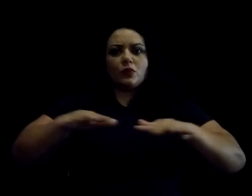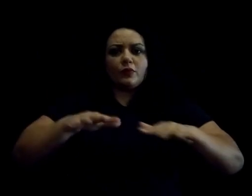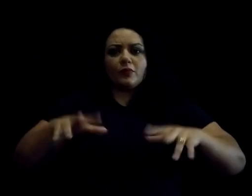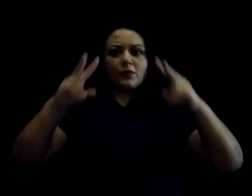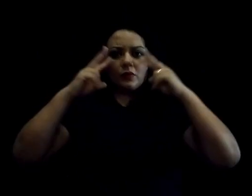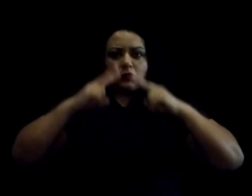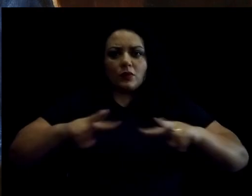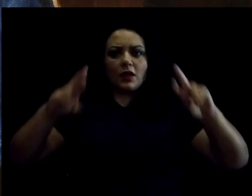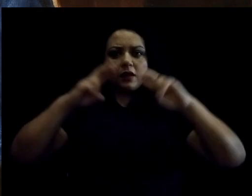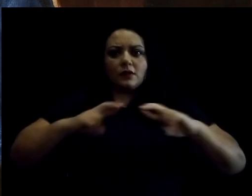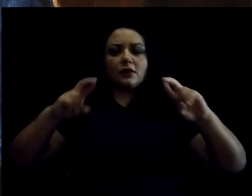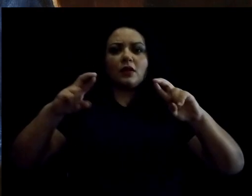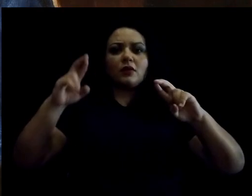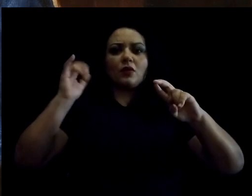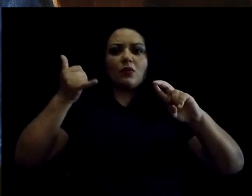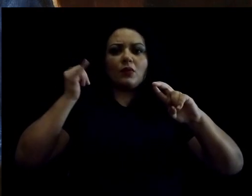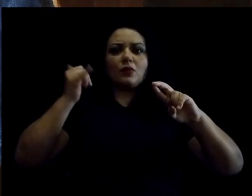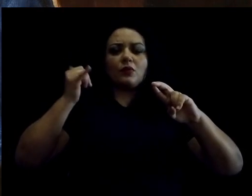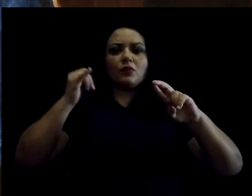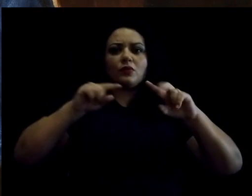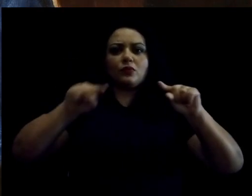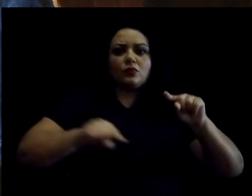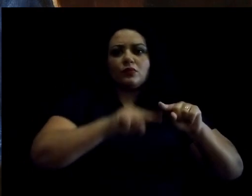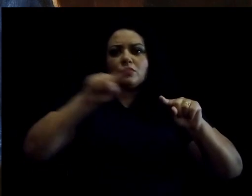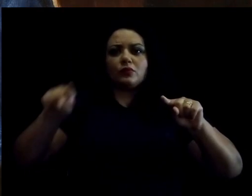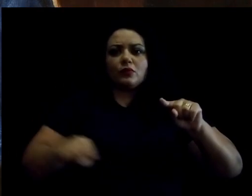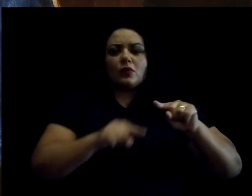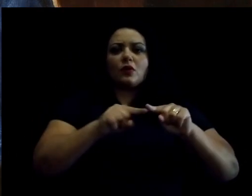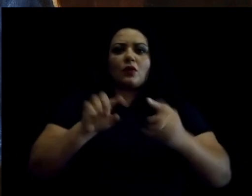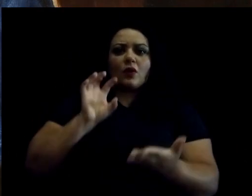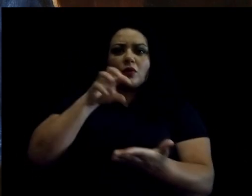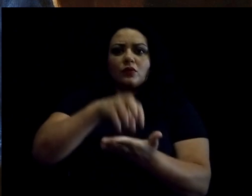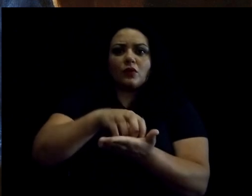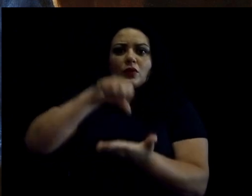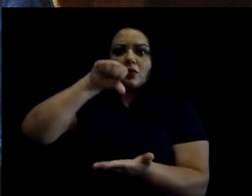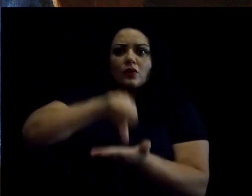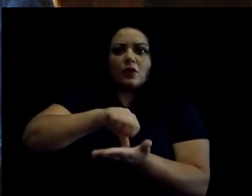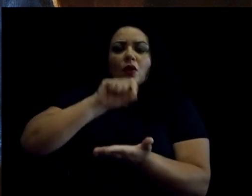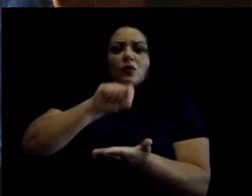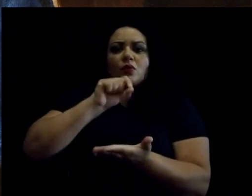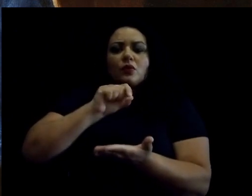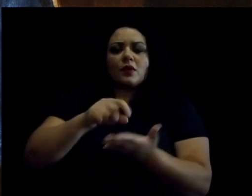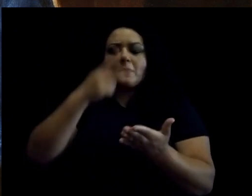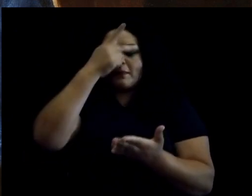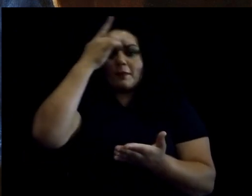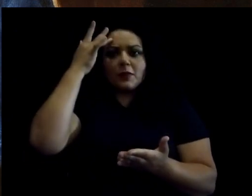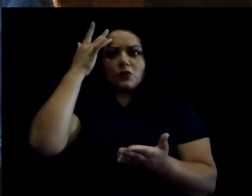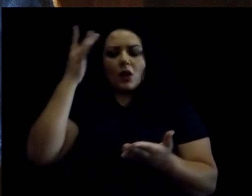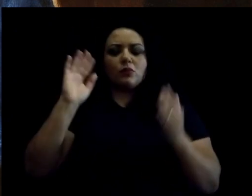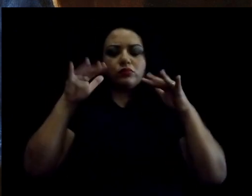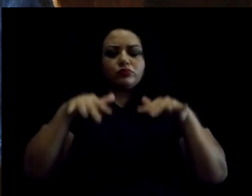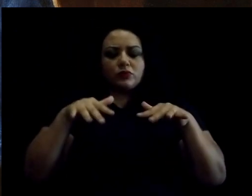do olhar. Cria uma narrativa em movimento circular até o centro onde está o objeto da adoração dos